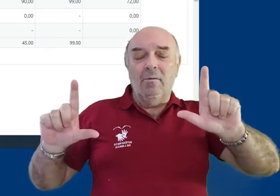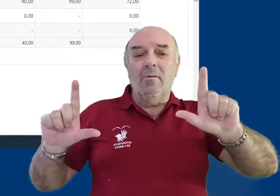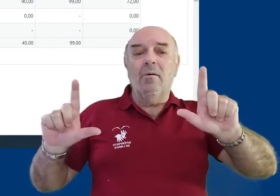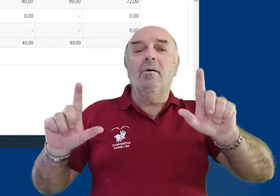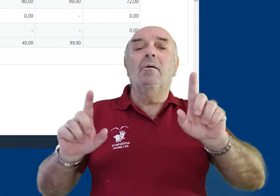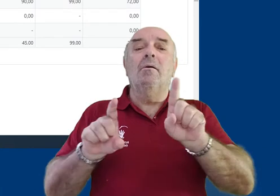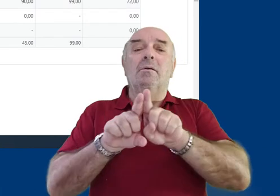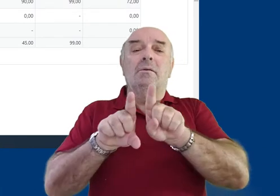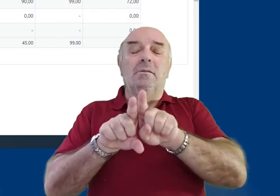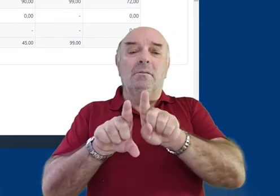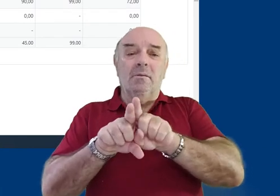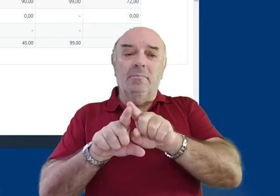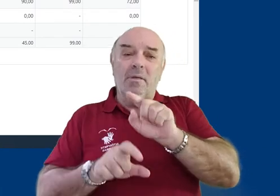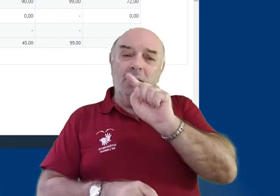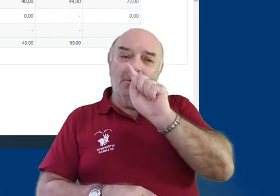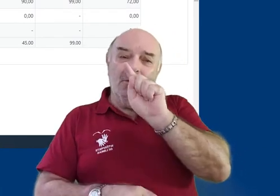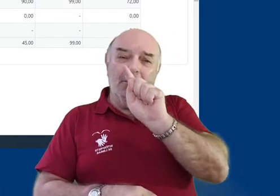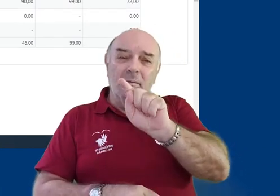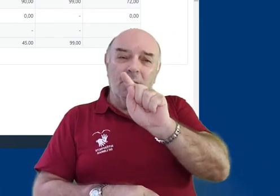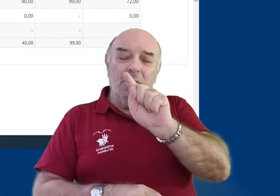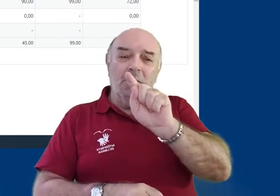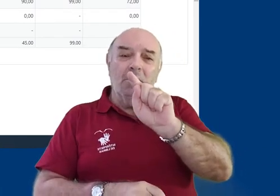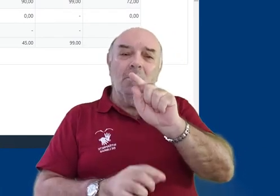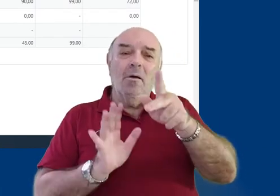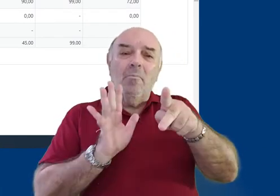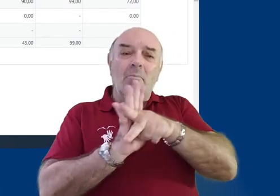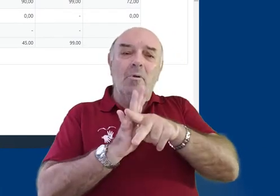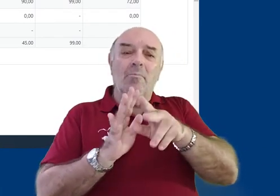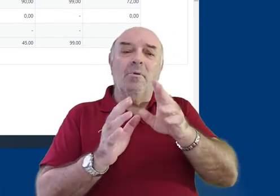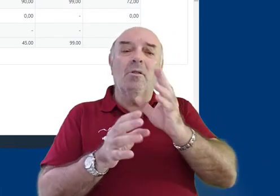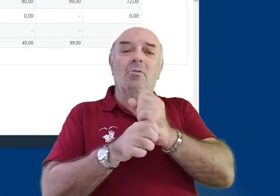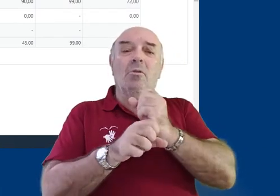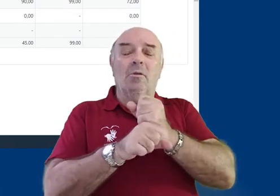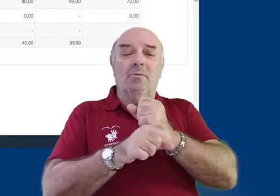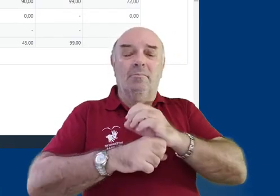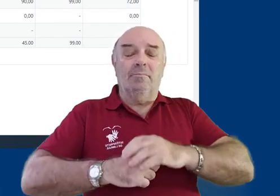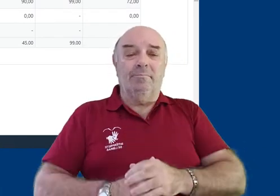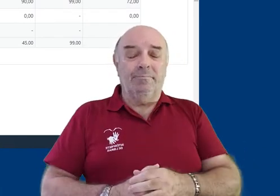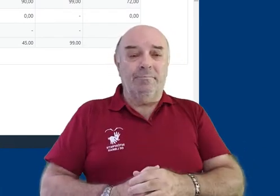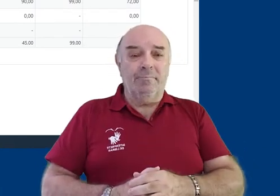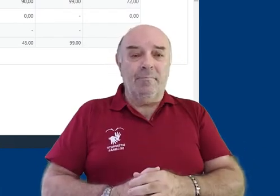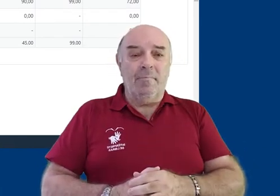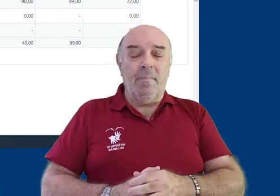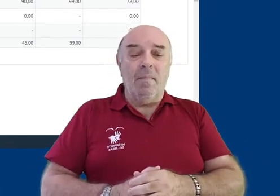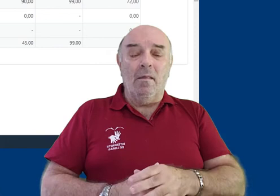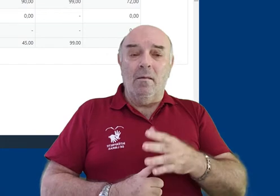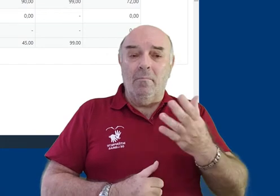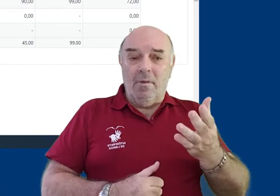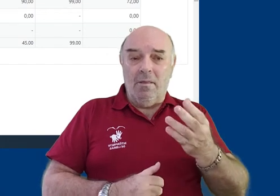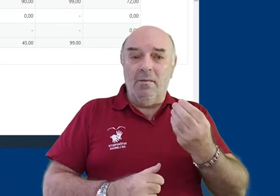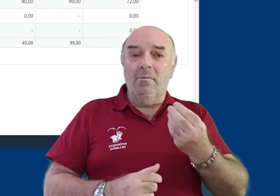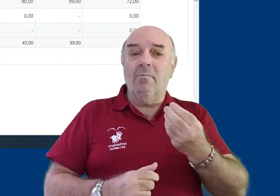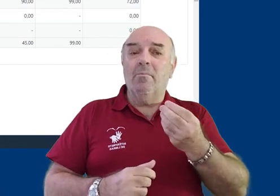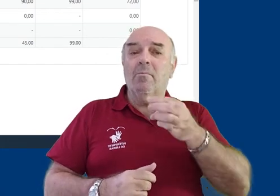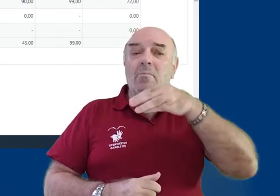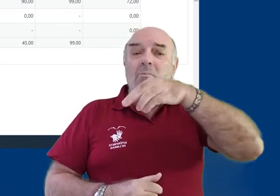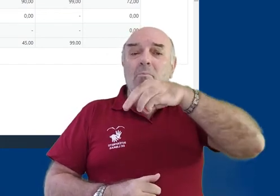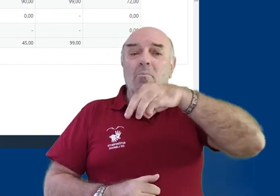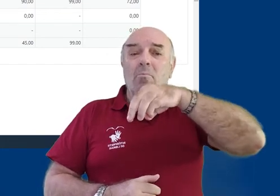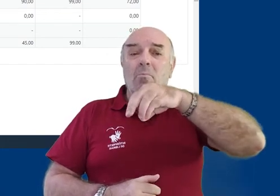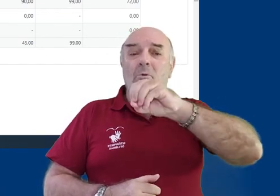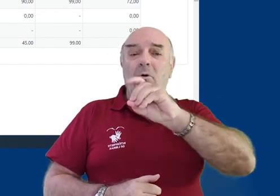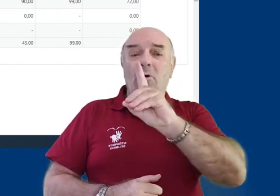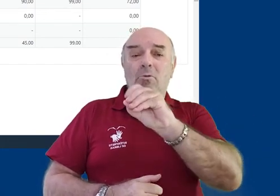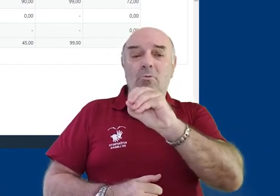único e um modo de atribuição de notas para o estudante único. Para acessar o modo de notas para